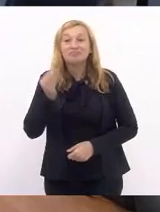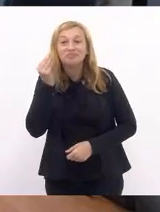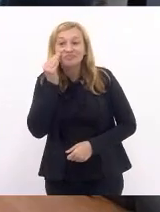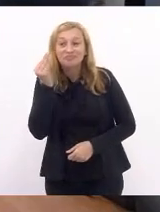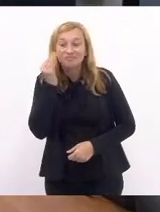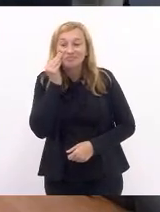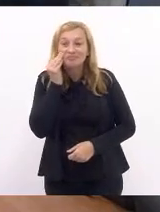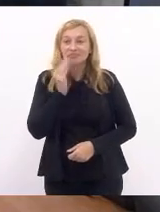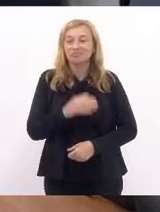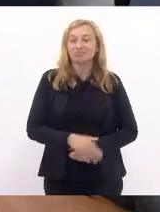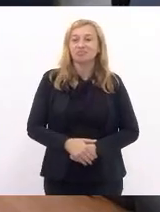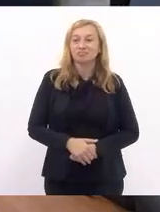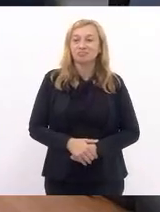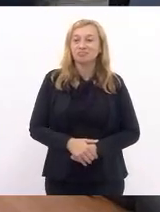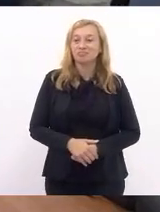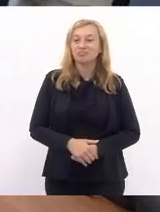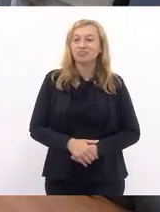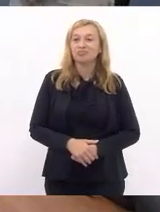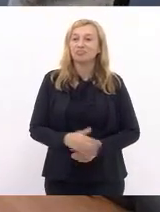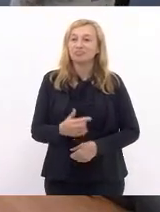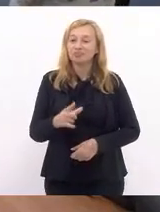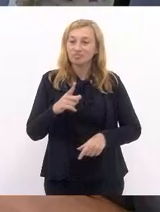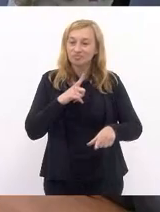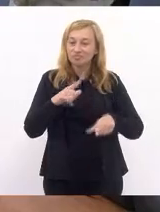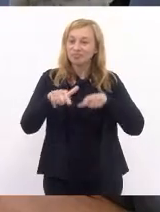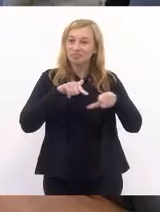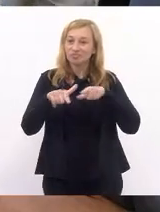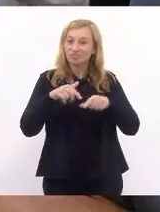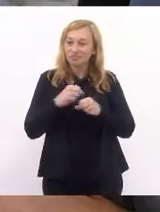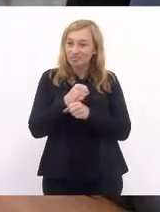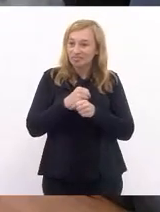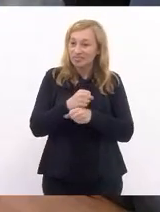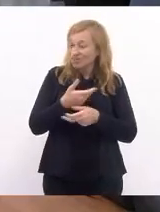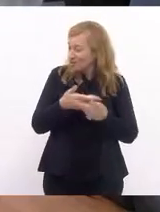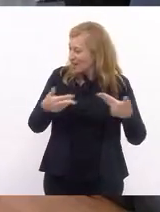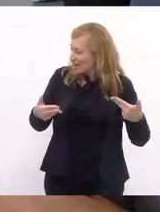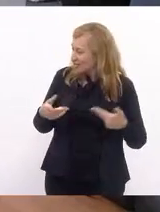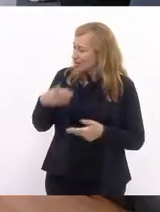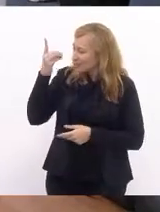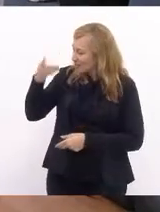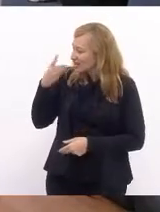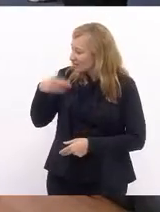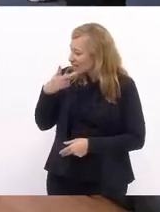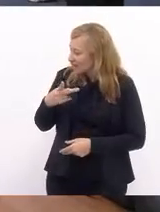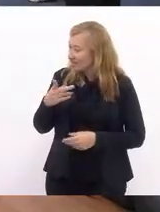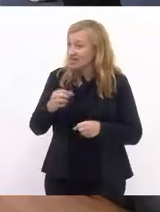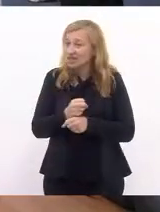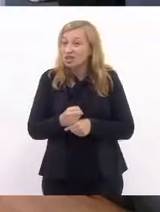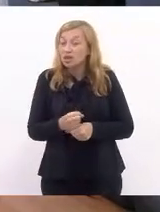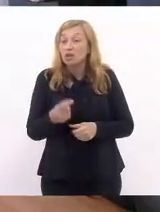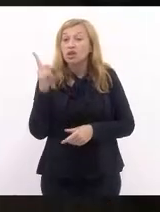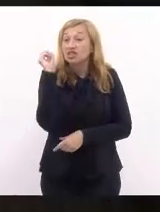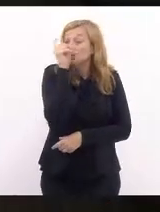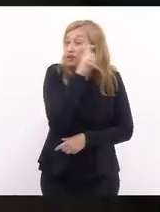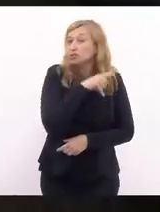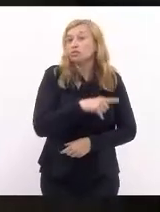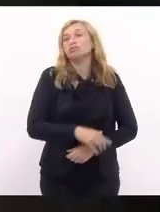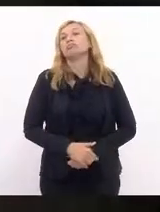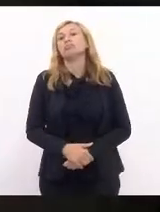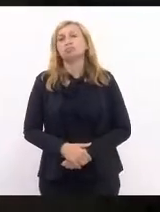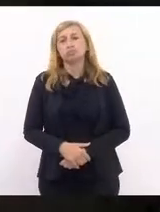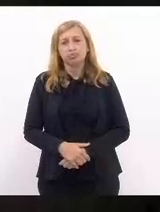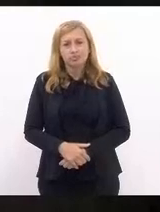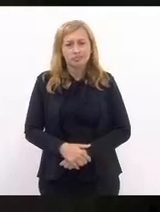oportunidade de ter exercido neste ano Como disse tantos os deputados que me antecederam no ano tão difícil